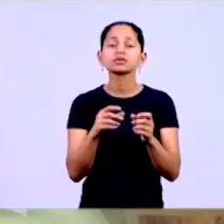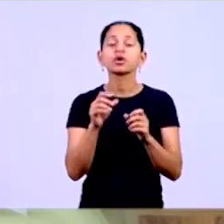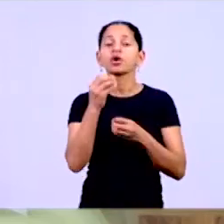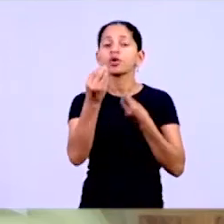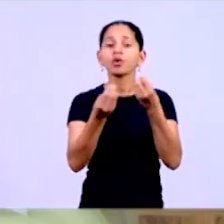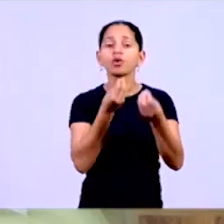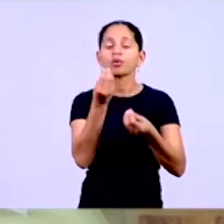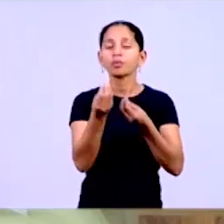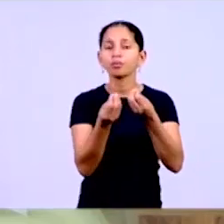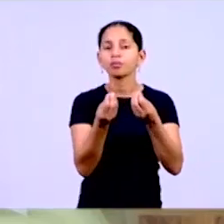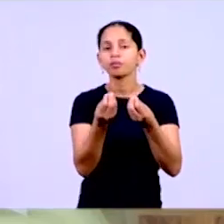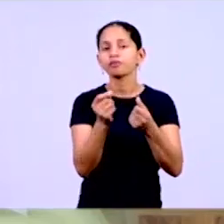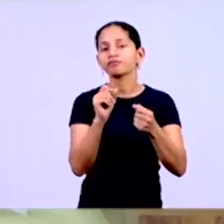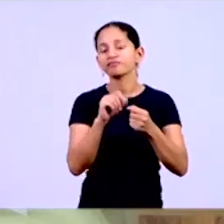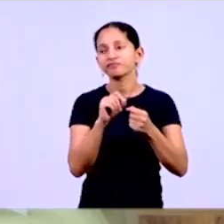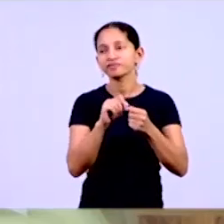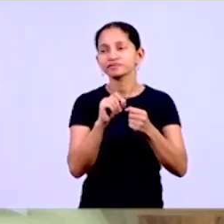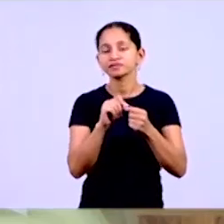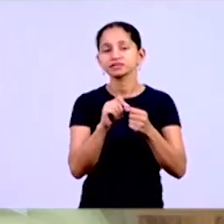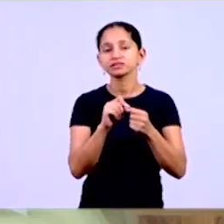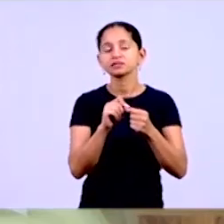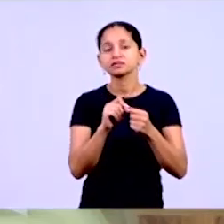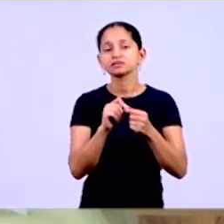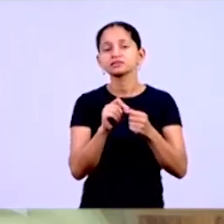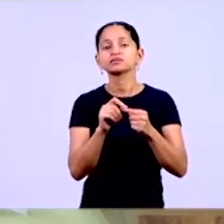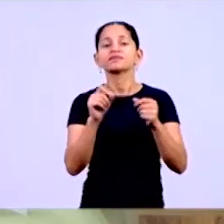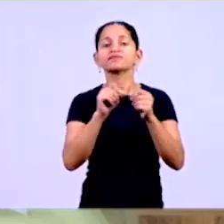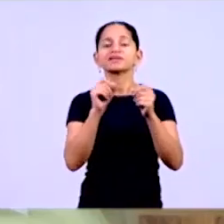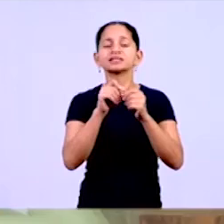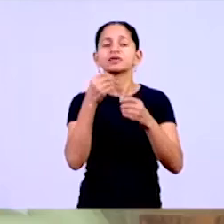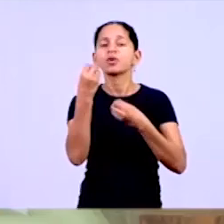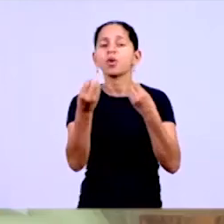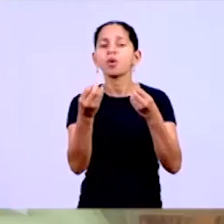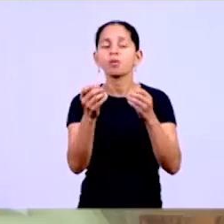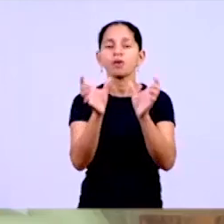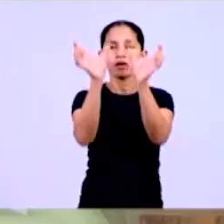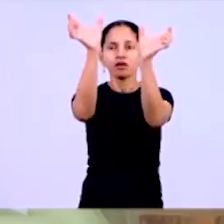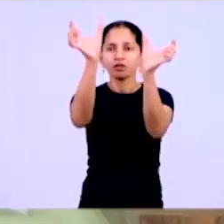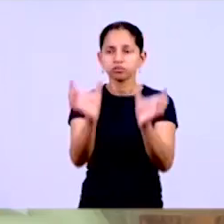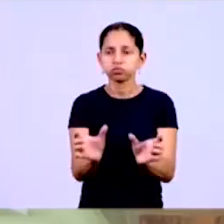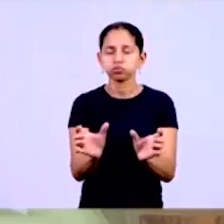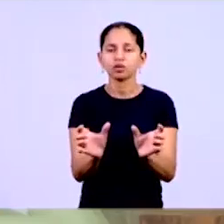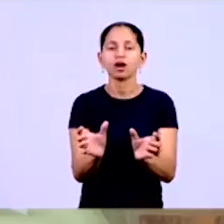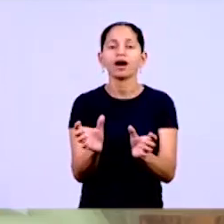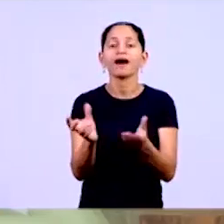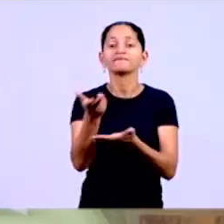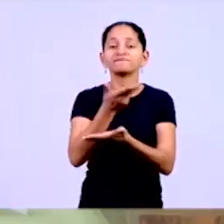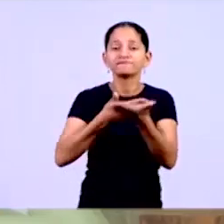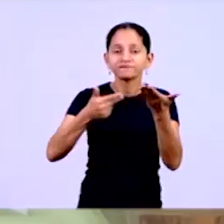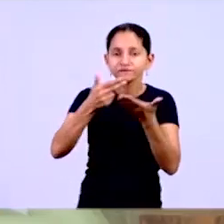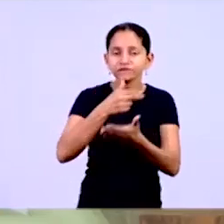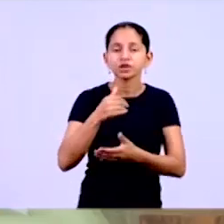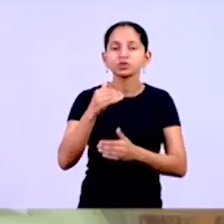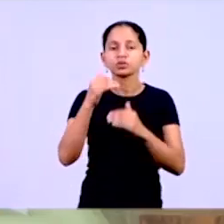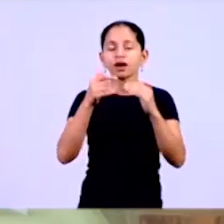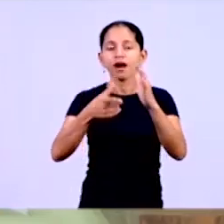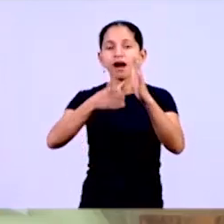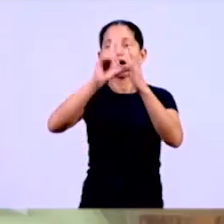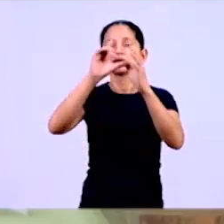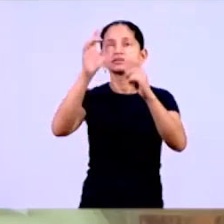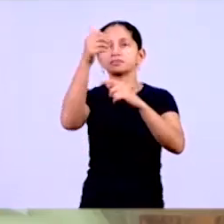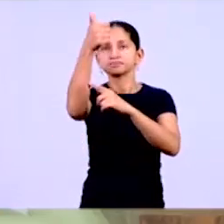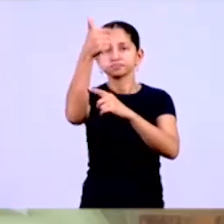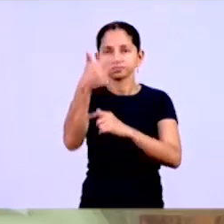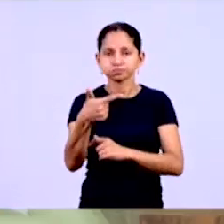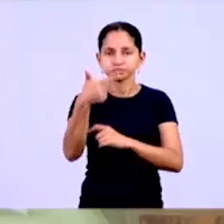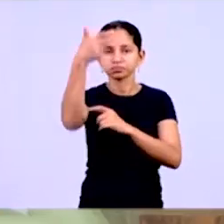dúvida com a questão de dividir duas colunas, se é depois da primeira figura ou se é depois da segunda figura no texto. Então,